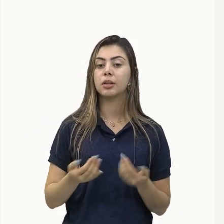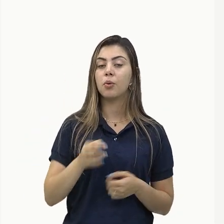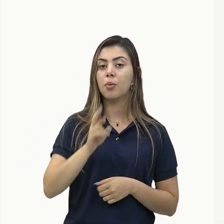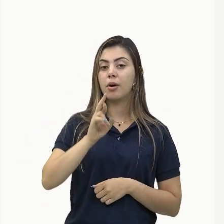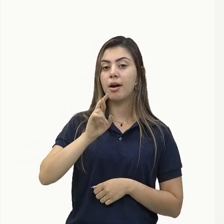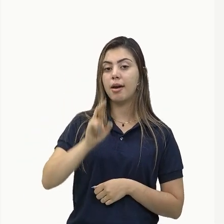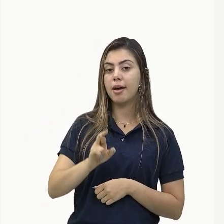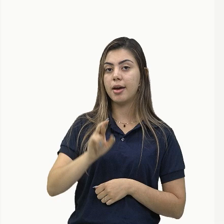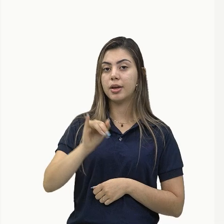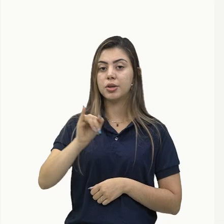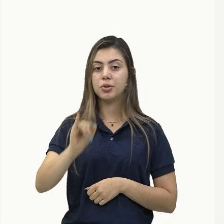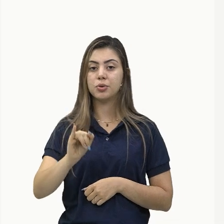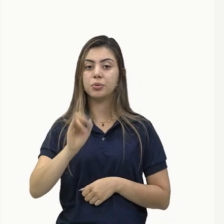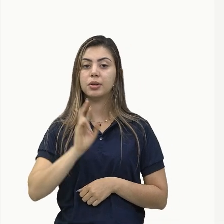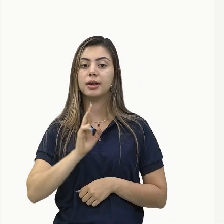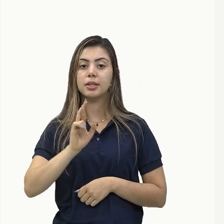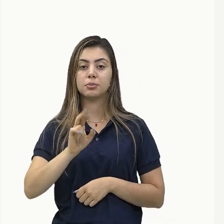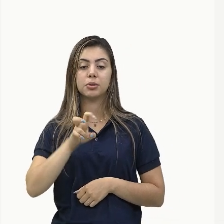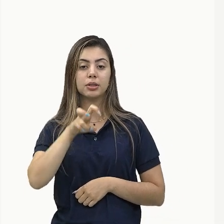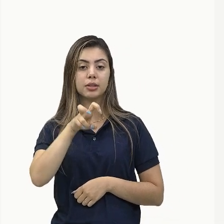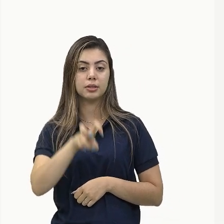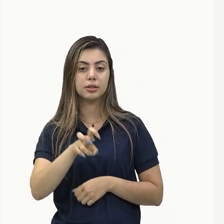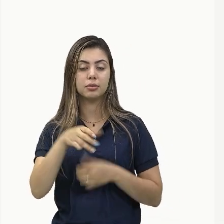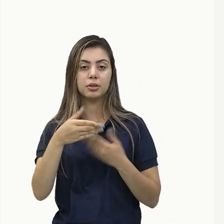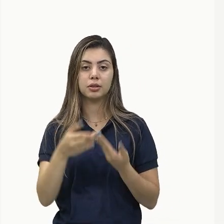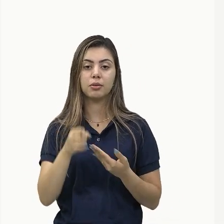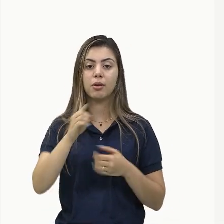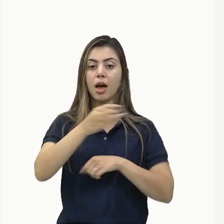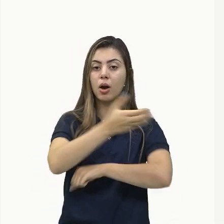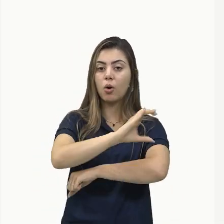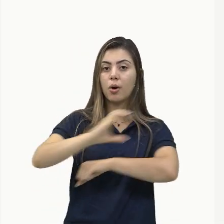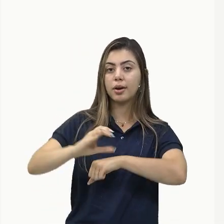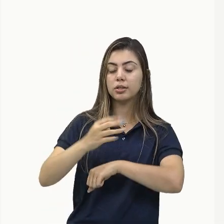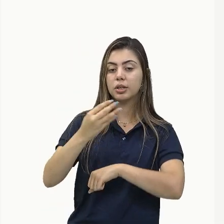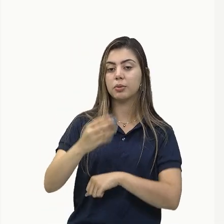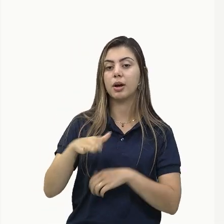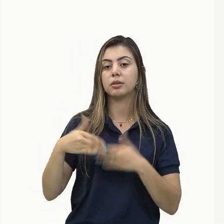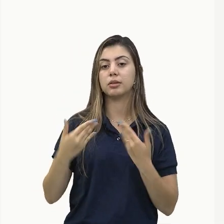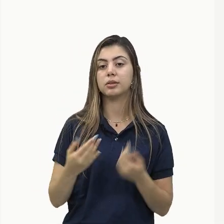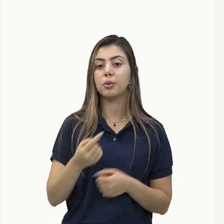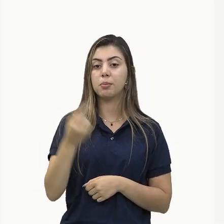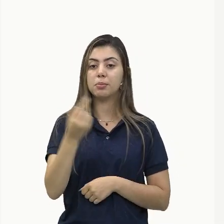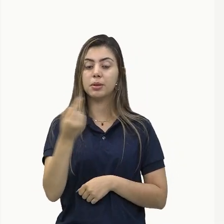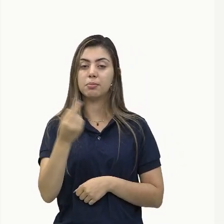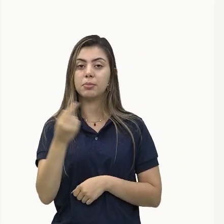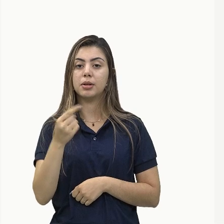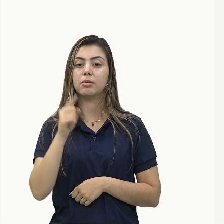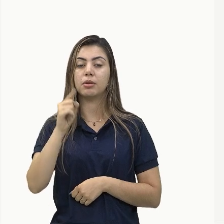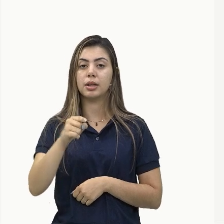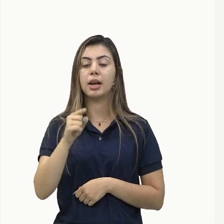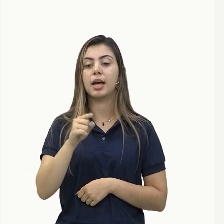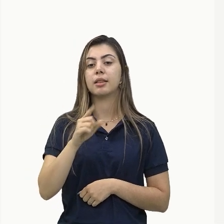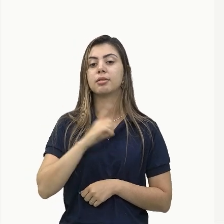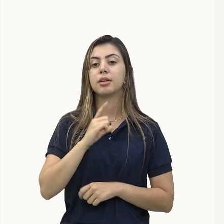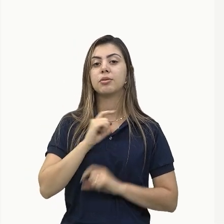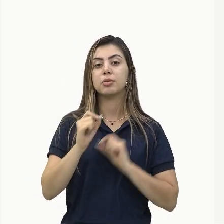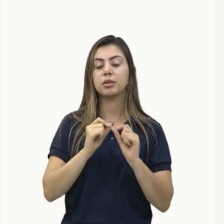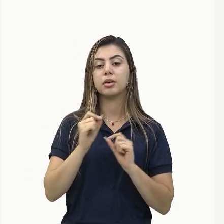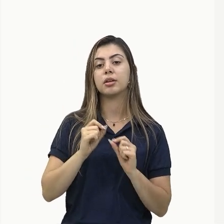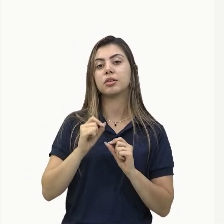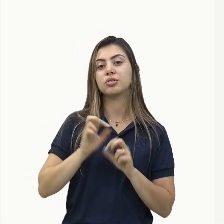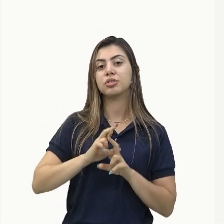ó. A corrente que a gente calculou é 4. Então, a diferença de potencial no primeiro resistor é 20. No